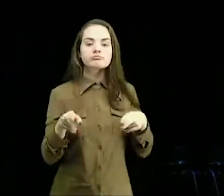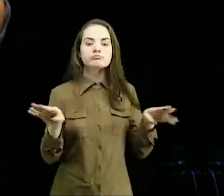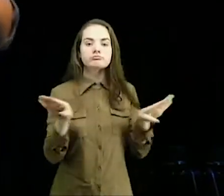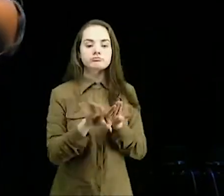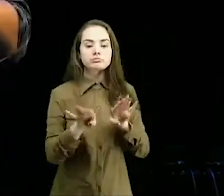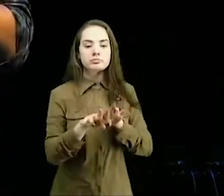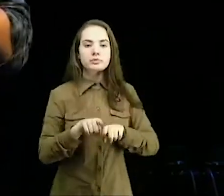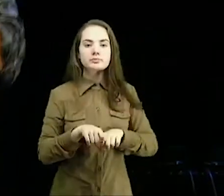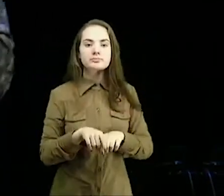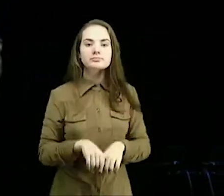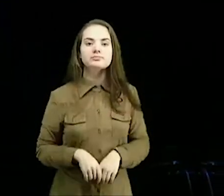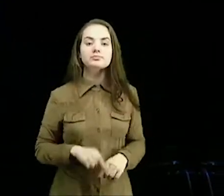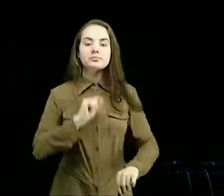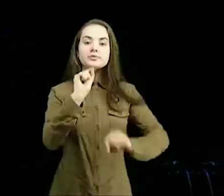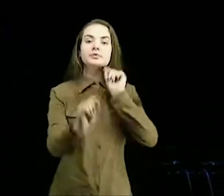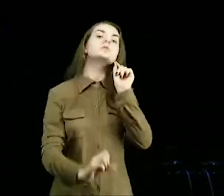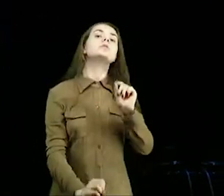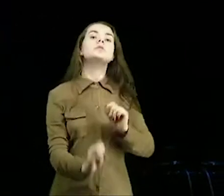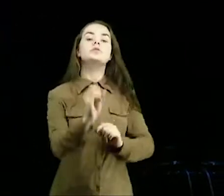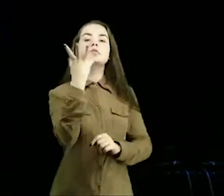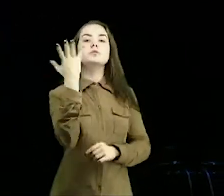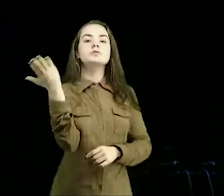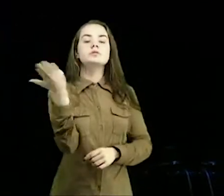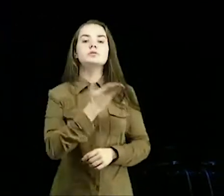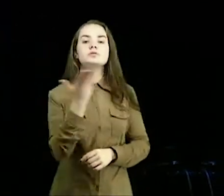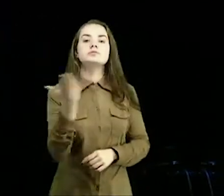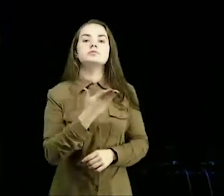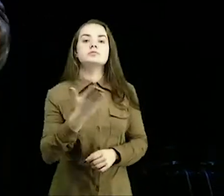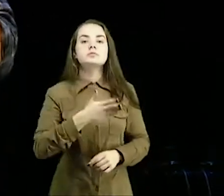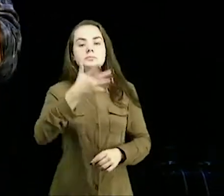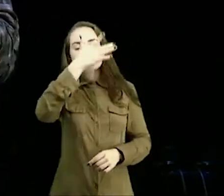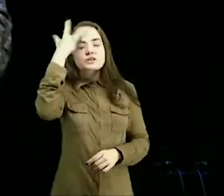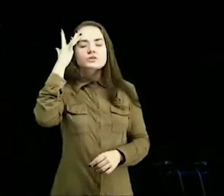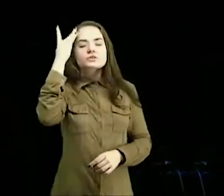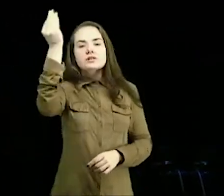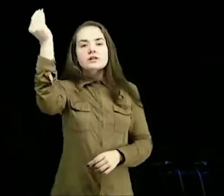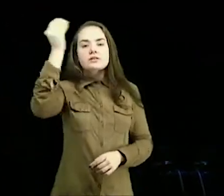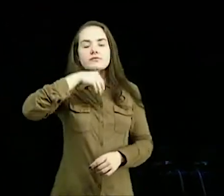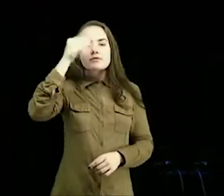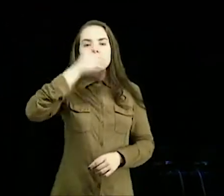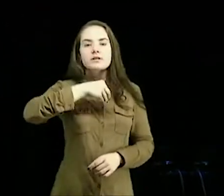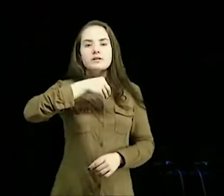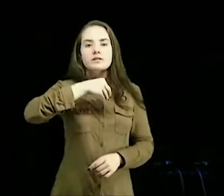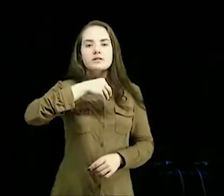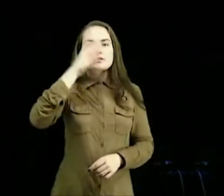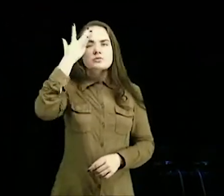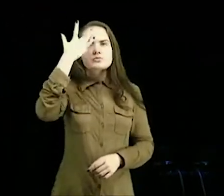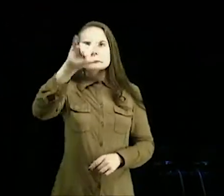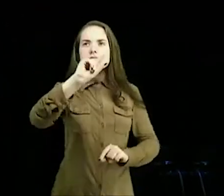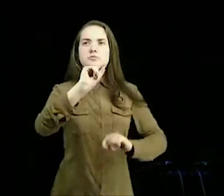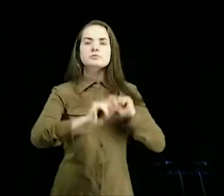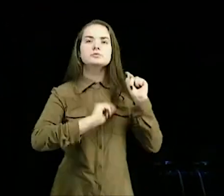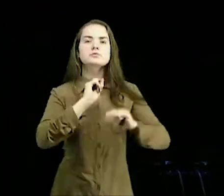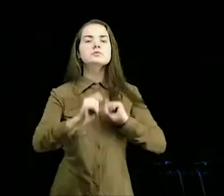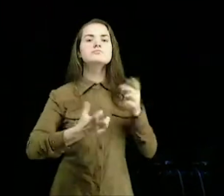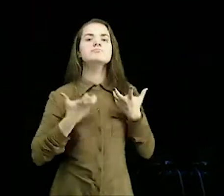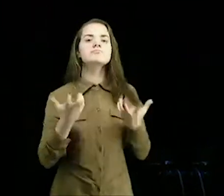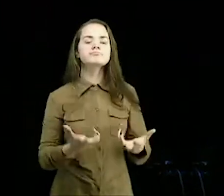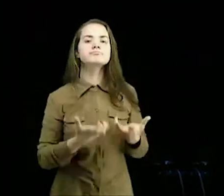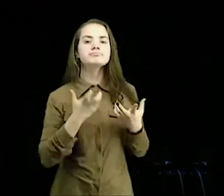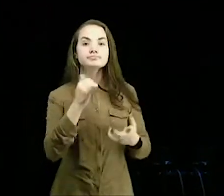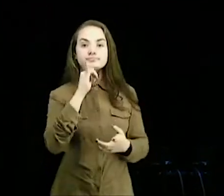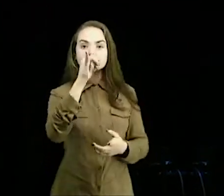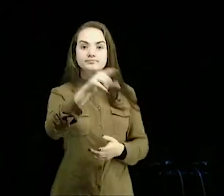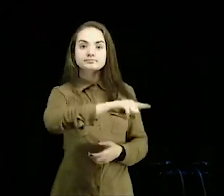O que acontece hoje? Pessoas que são enfraquecidas, não estão bem certas do que querem. Eu digo para você,